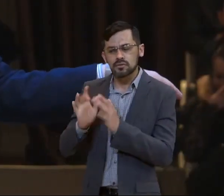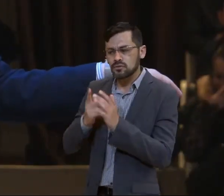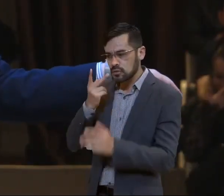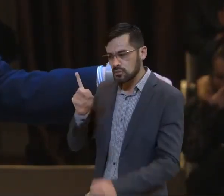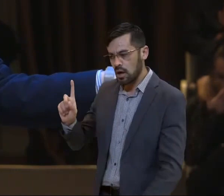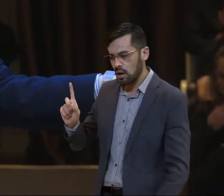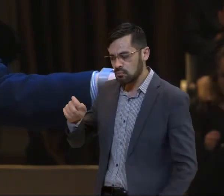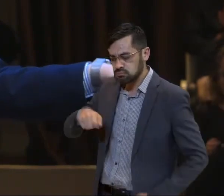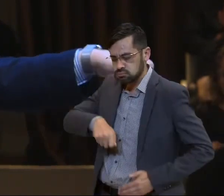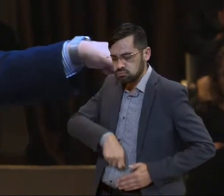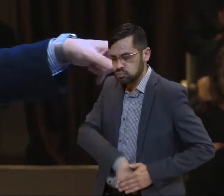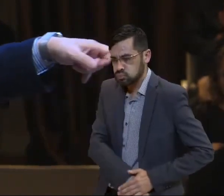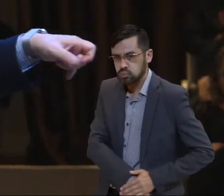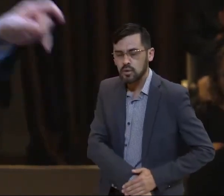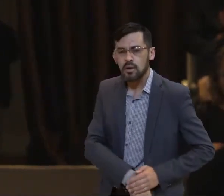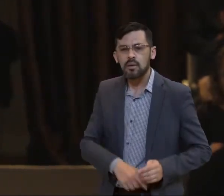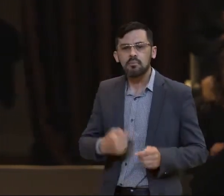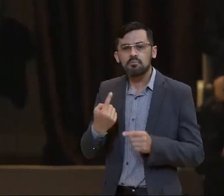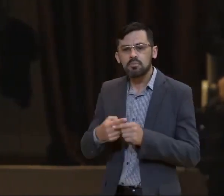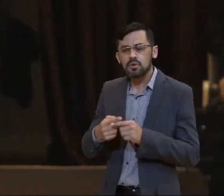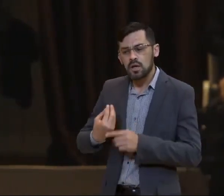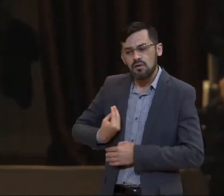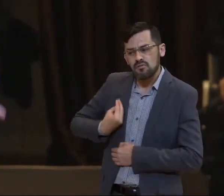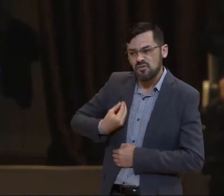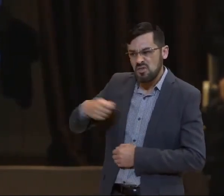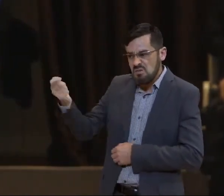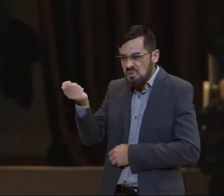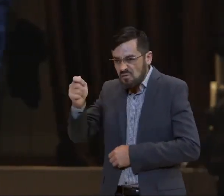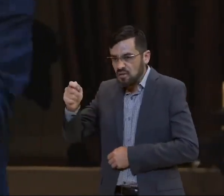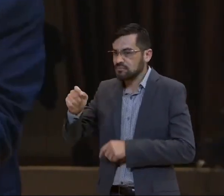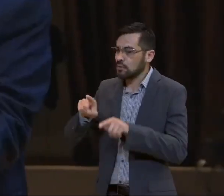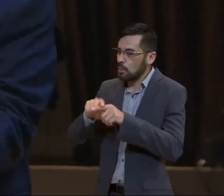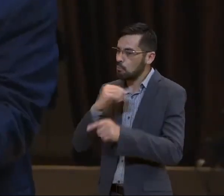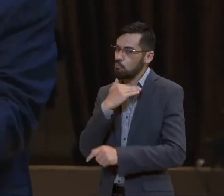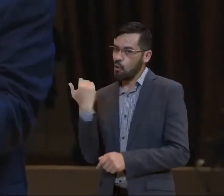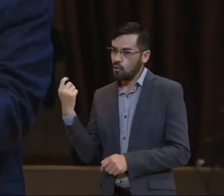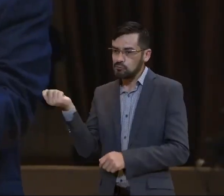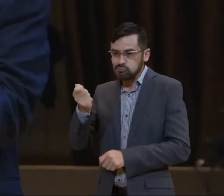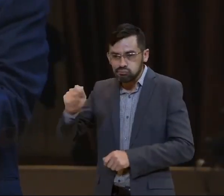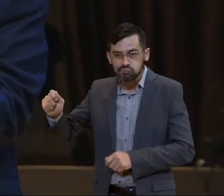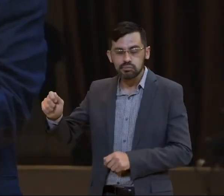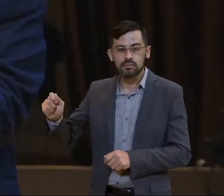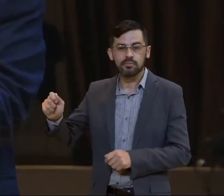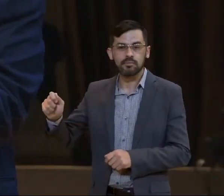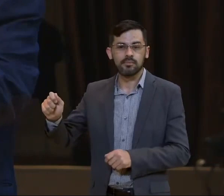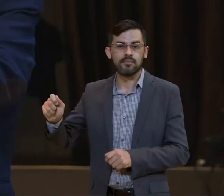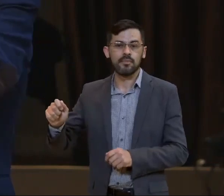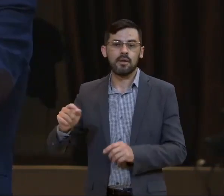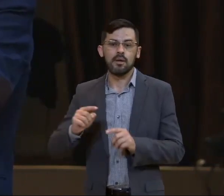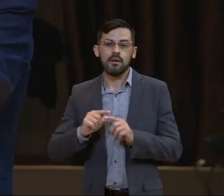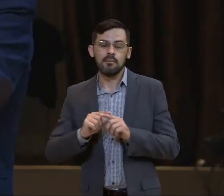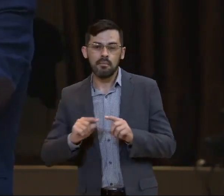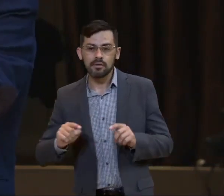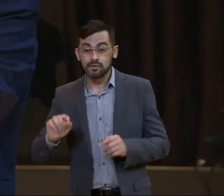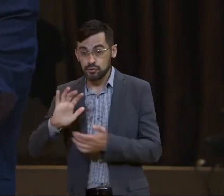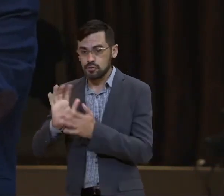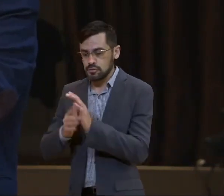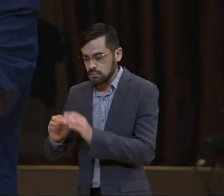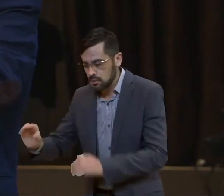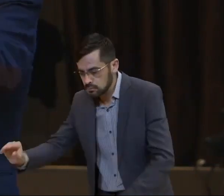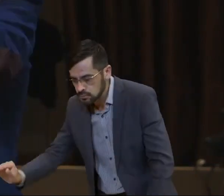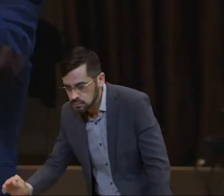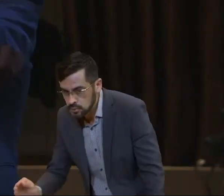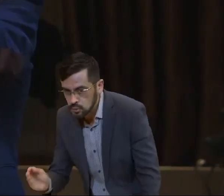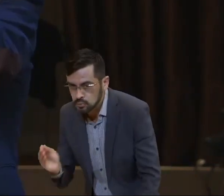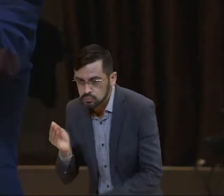lugar, porque quem vive pela espada, morre pela espada. Pega a orelha de